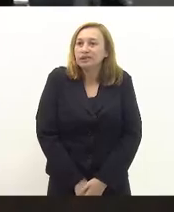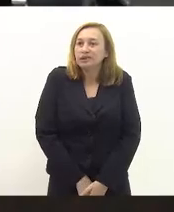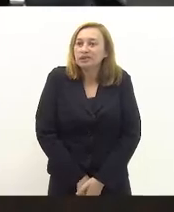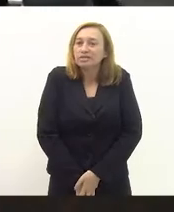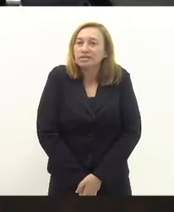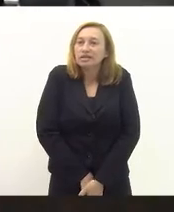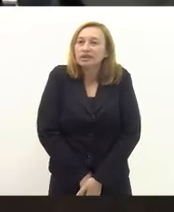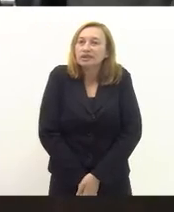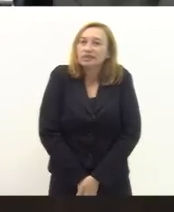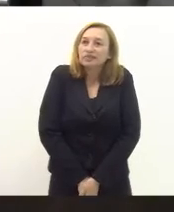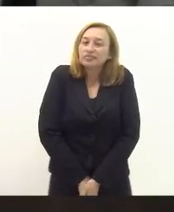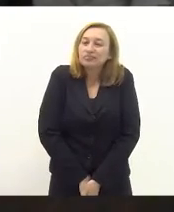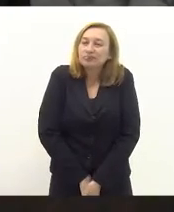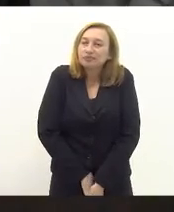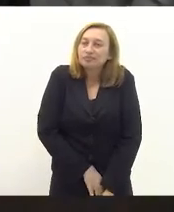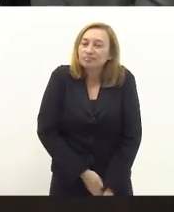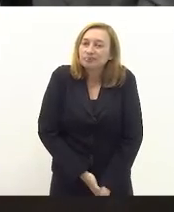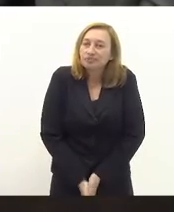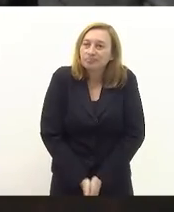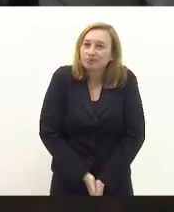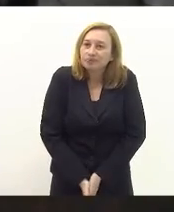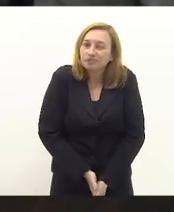E aí